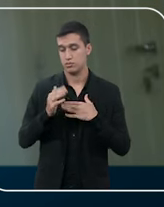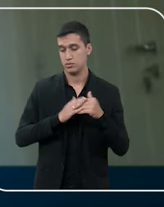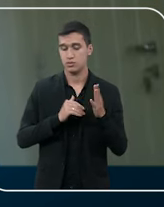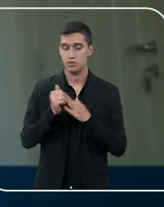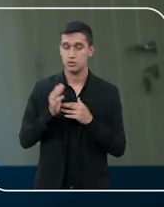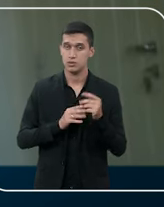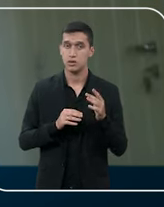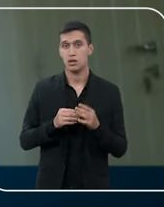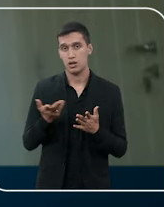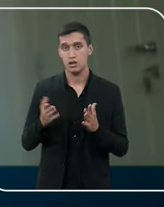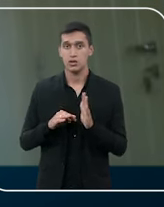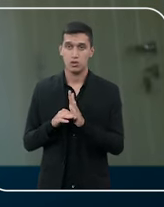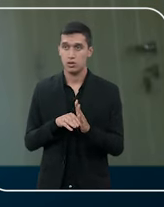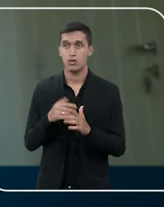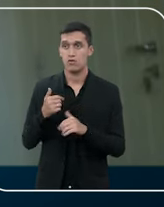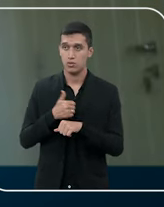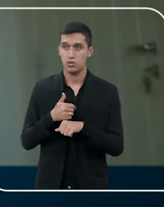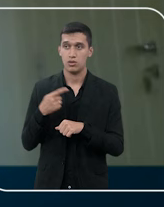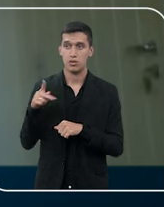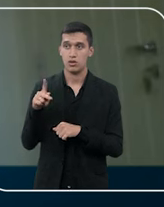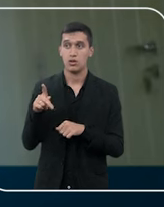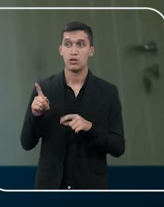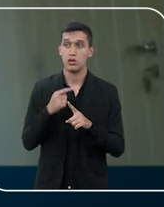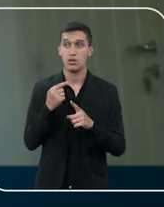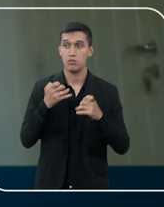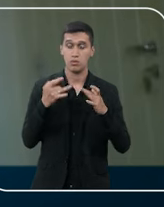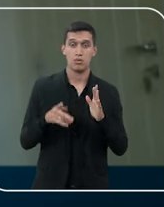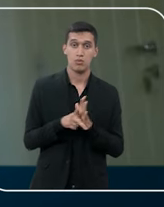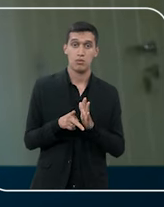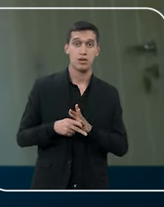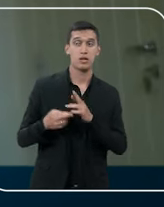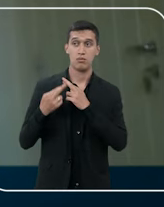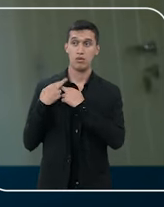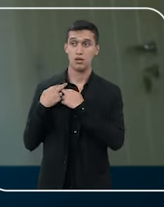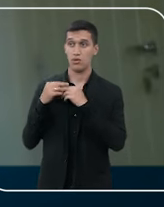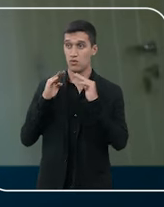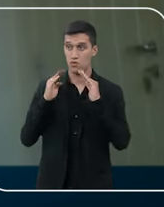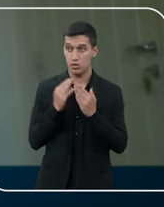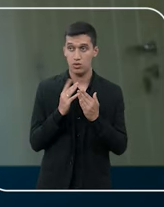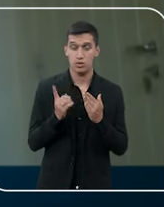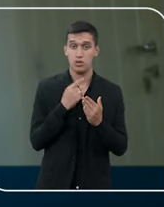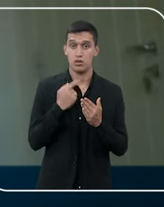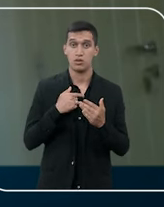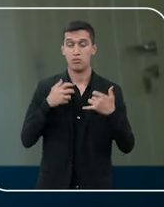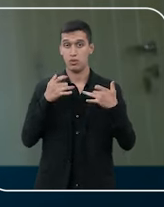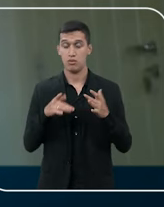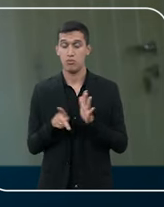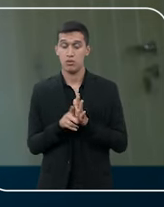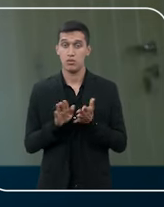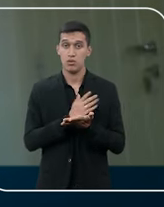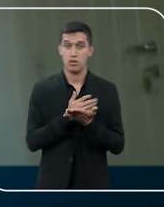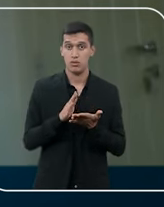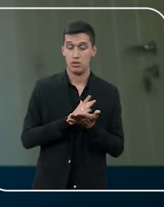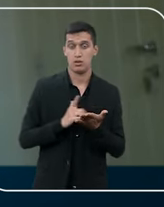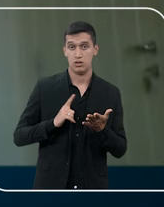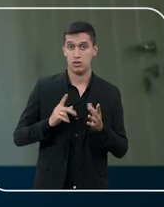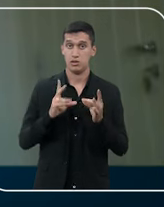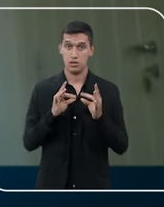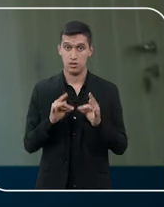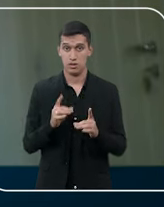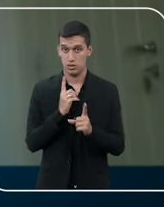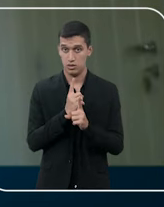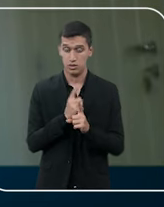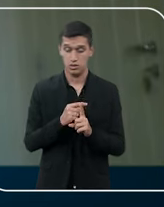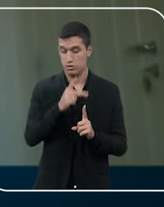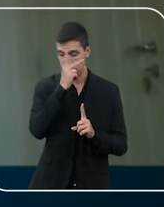Agora, quando falamos de responsabilidade objetiva, nós falamos de situações em que uma pessoa vai